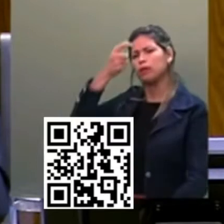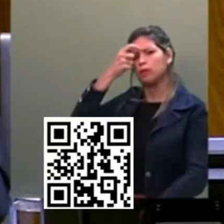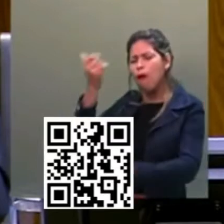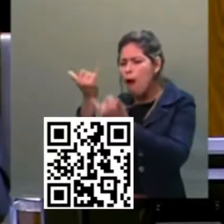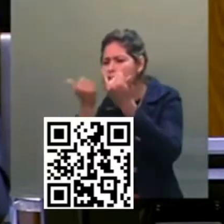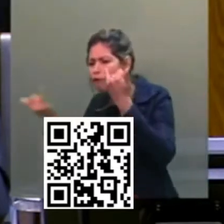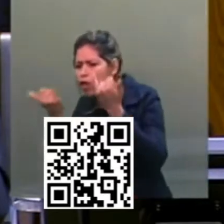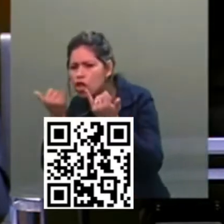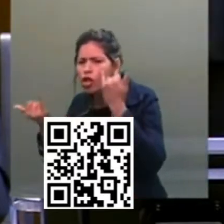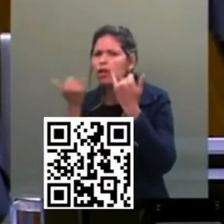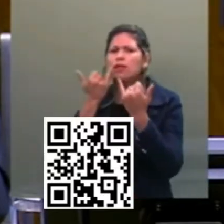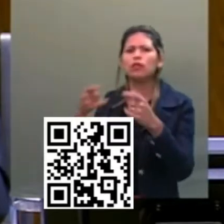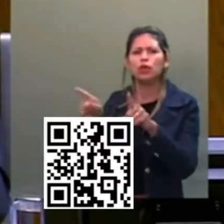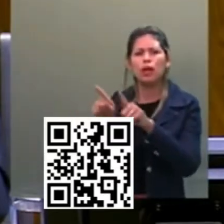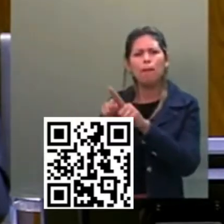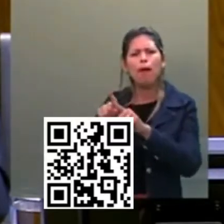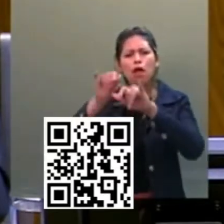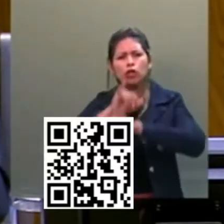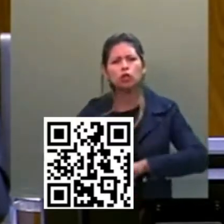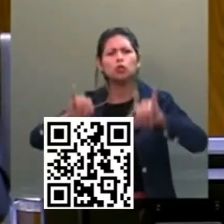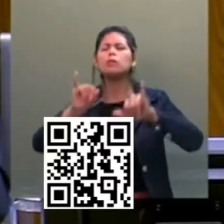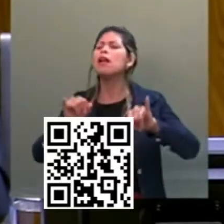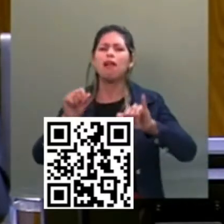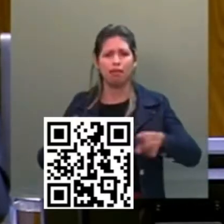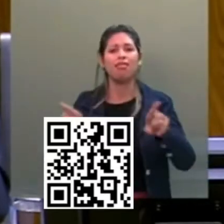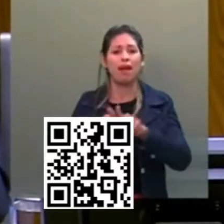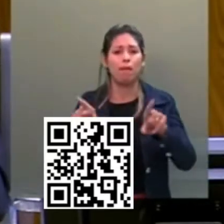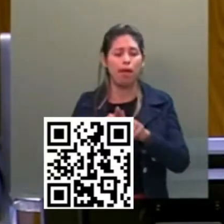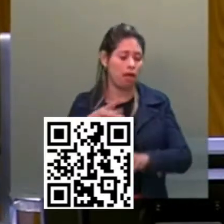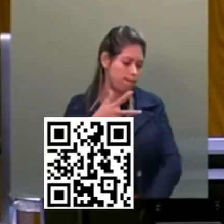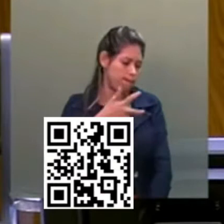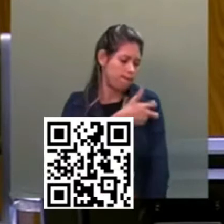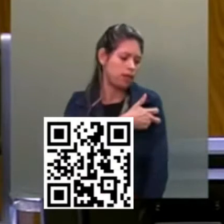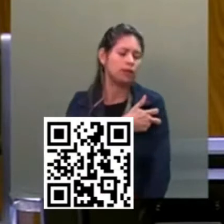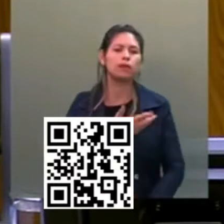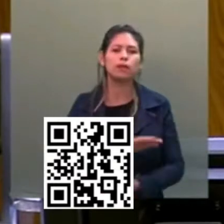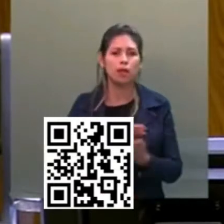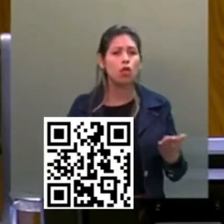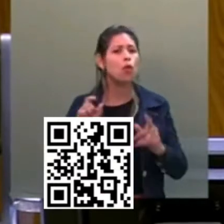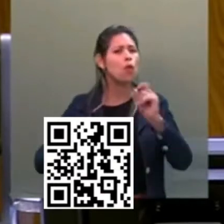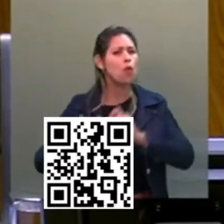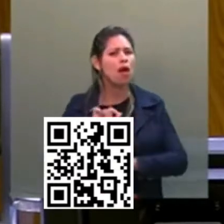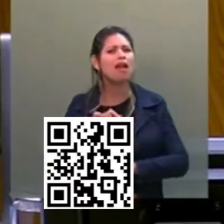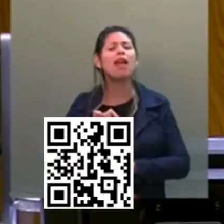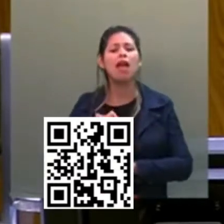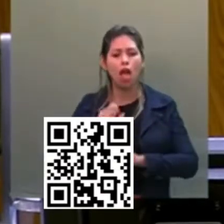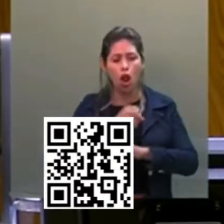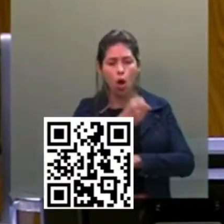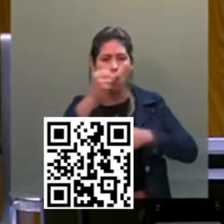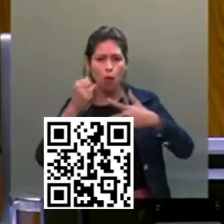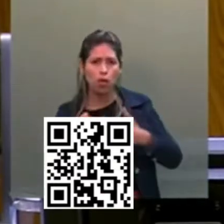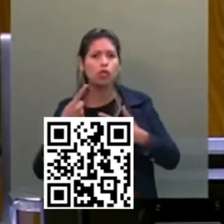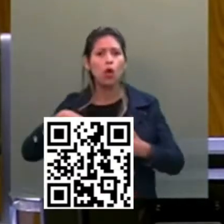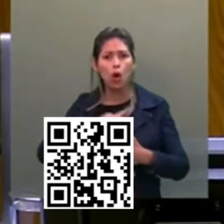informação, equipamentos públicos e vacina. Em específico, em relação ao Poder Legislativo, nosso papel é